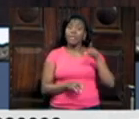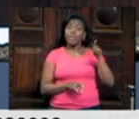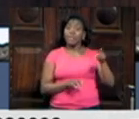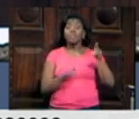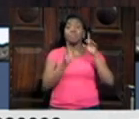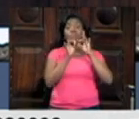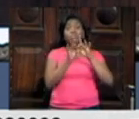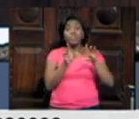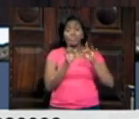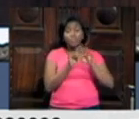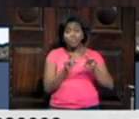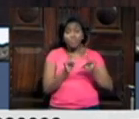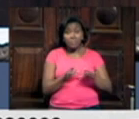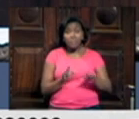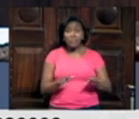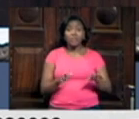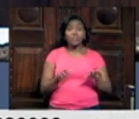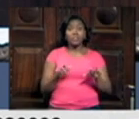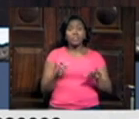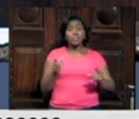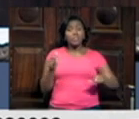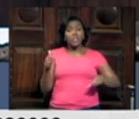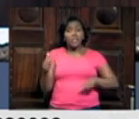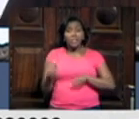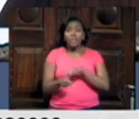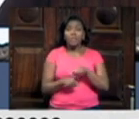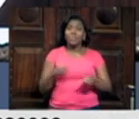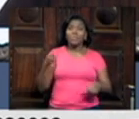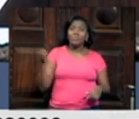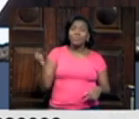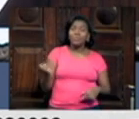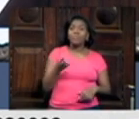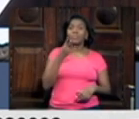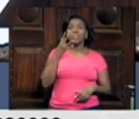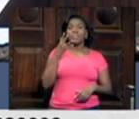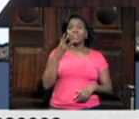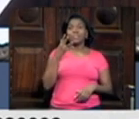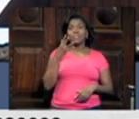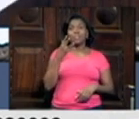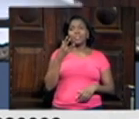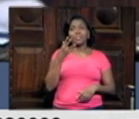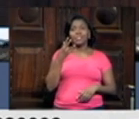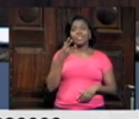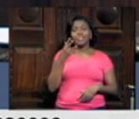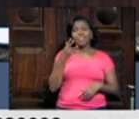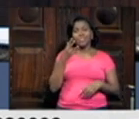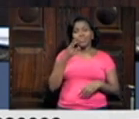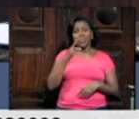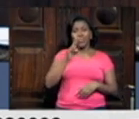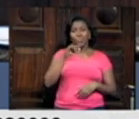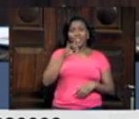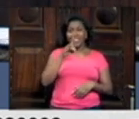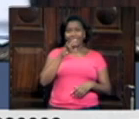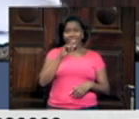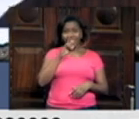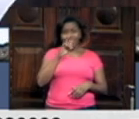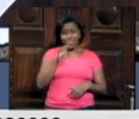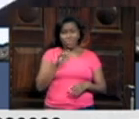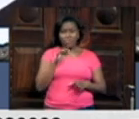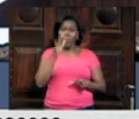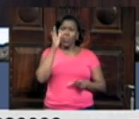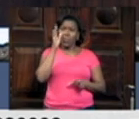permitir a atuação, a renovação de uma nova unidade. Curiosamente,